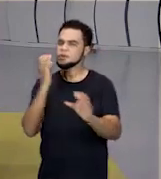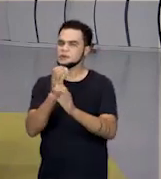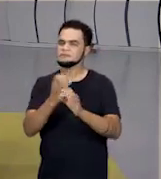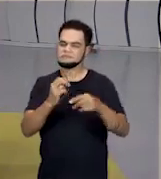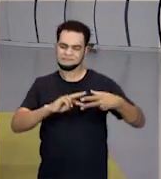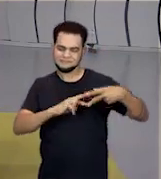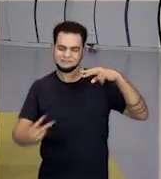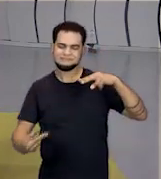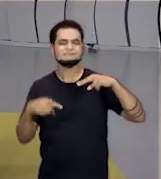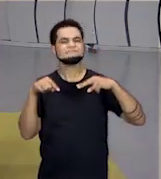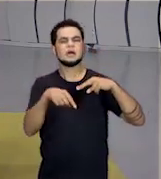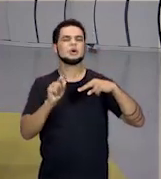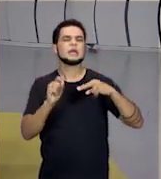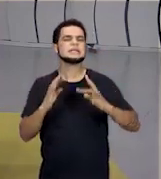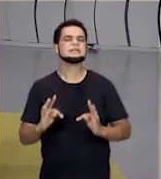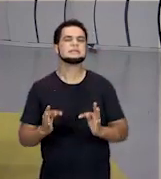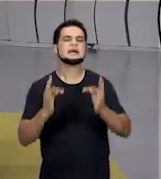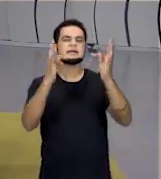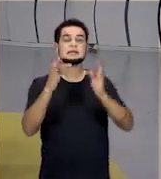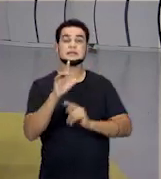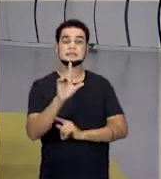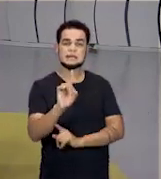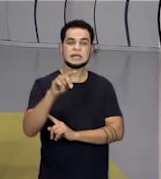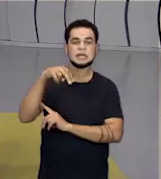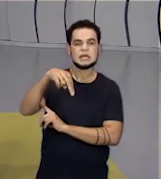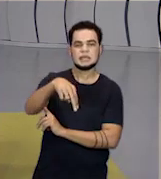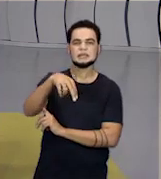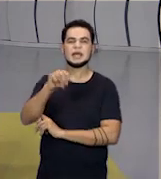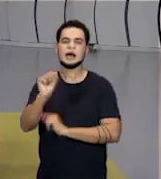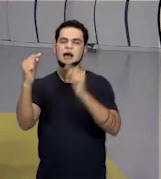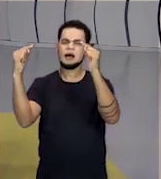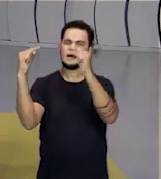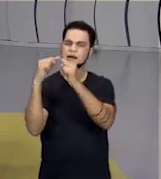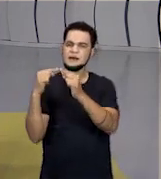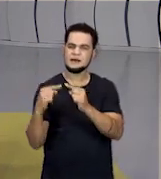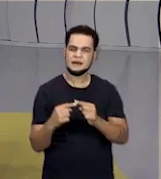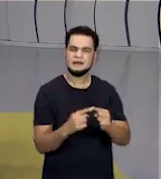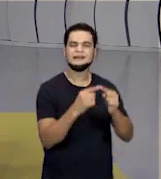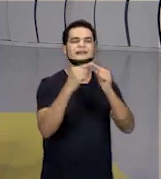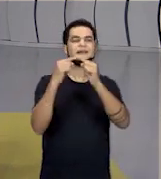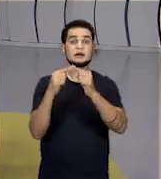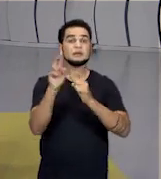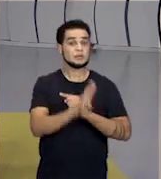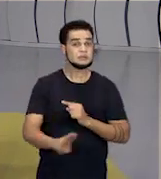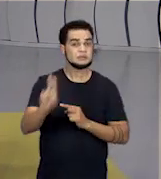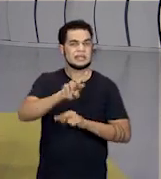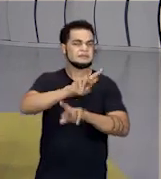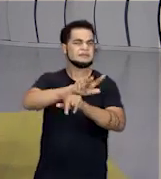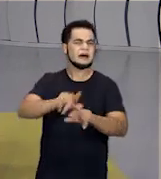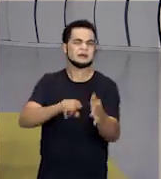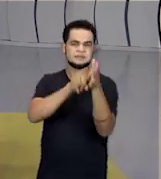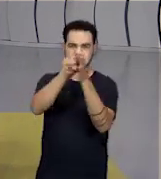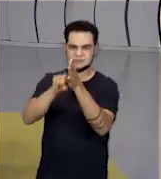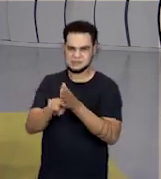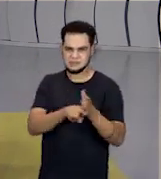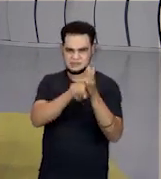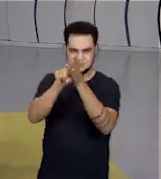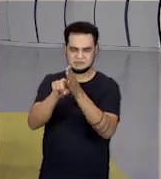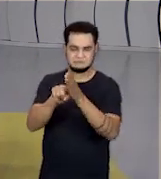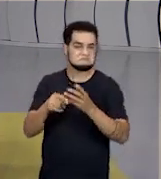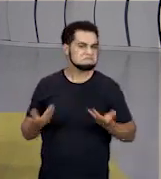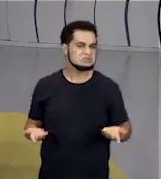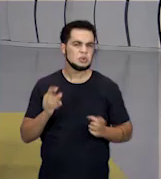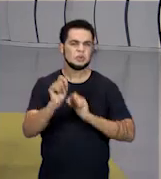estão na técnica do DNA recombinante, utilizada por muitos pesquisadores. Mas o que vai ser, então,